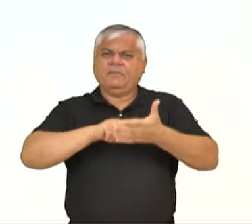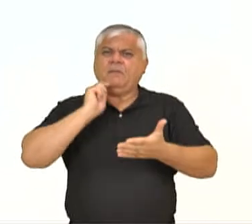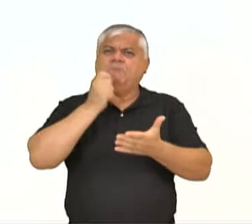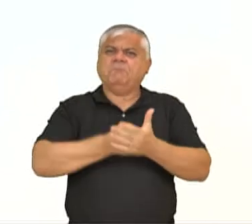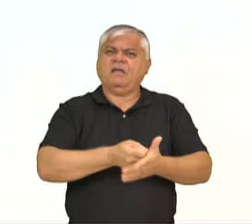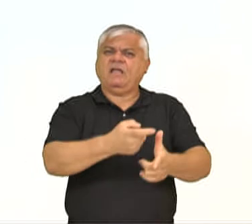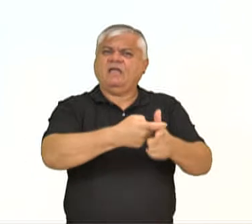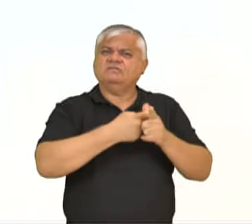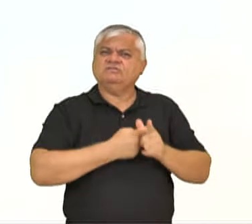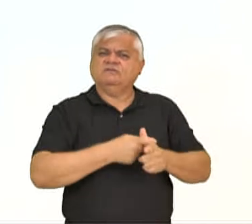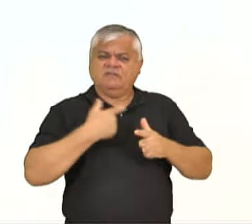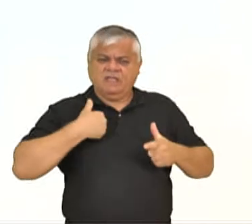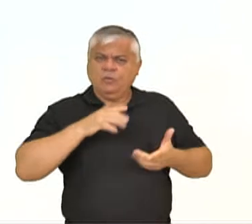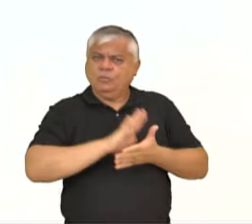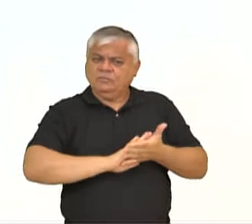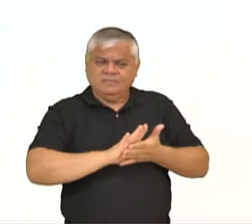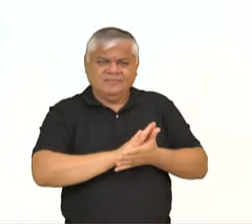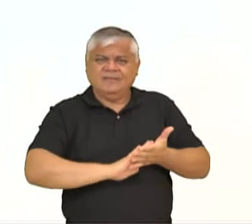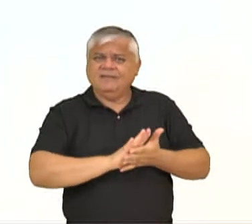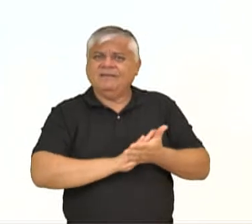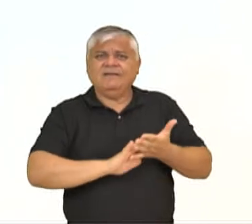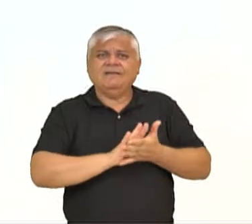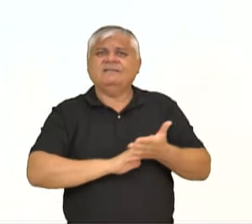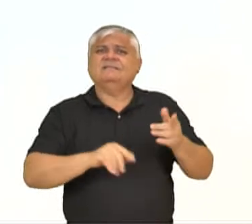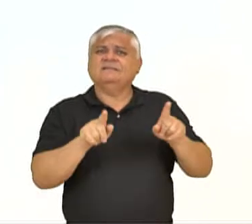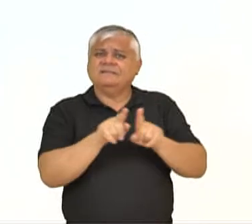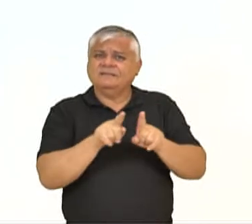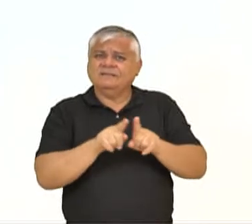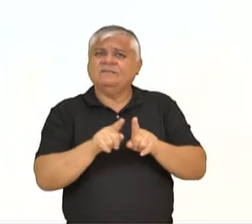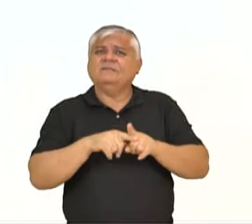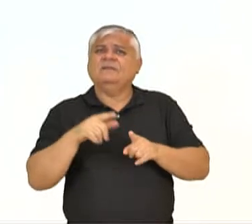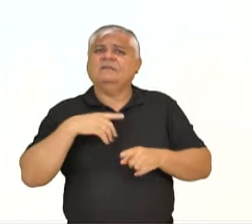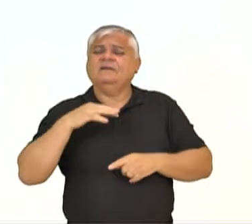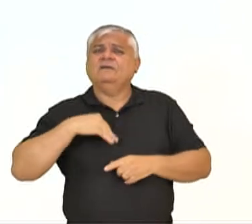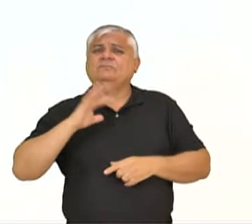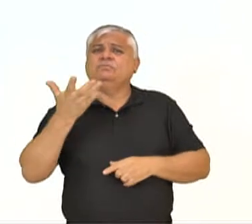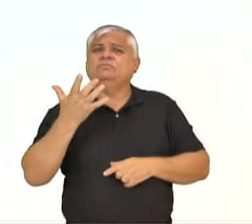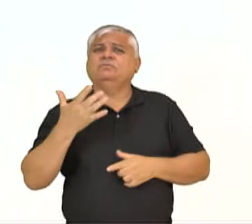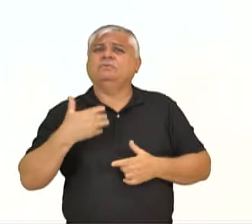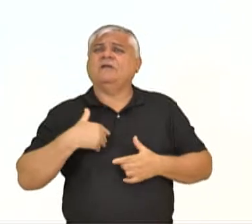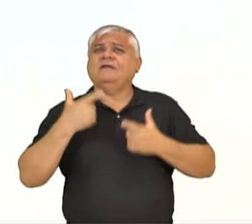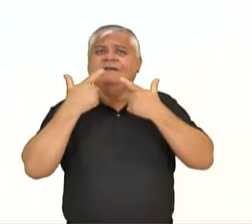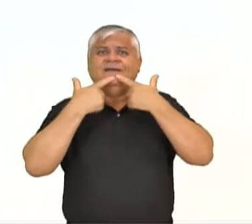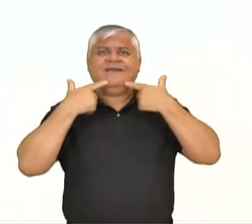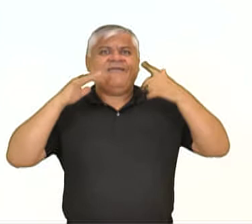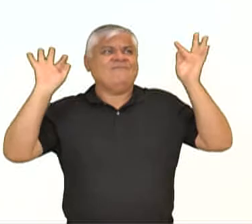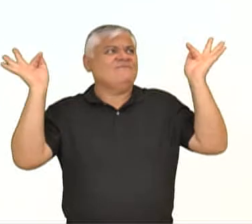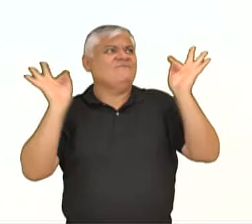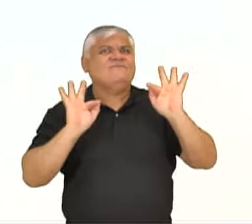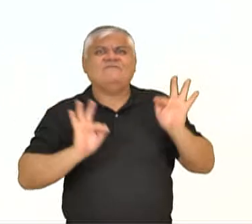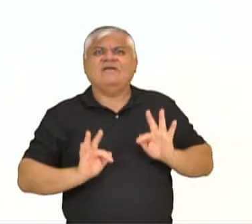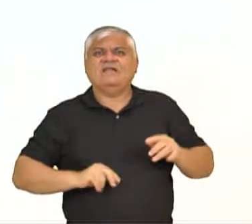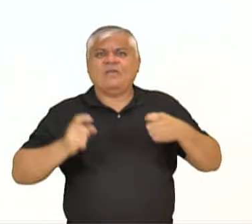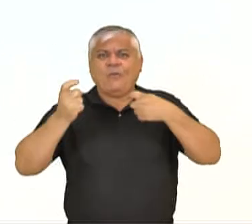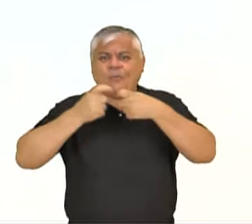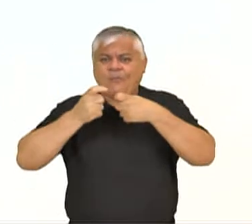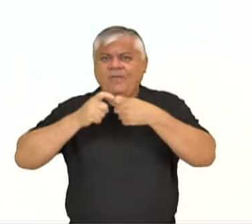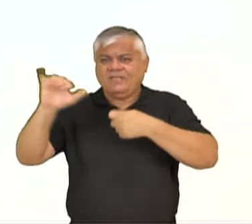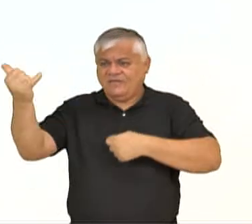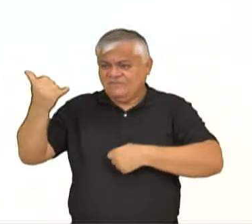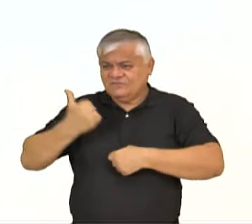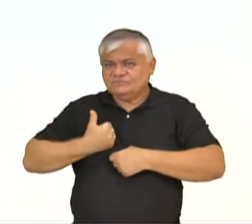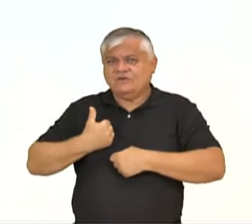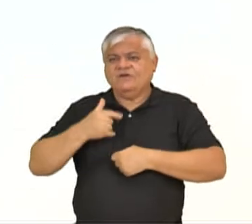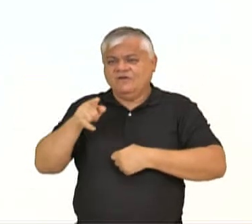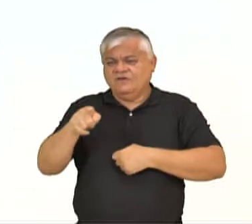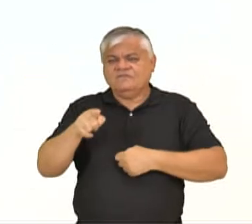que não fazia, até tivera uma breve louca alegria, quando ouviram o médico dizer, o senhor